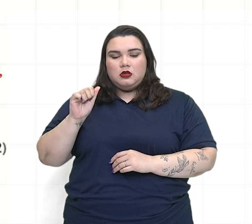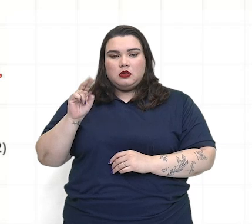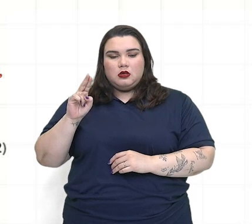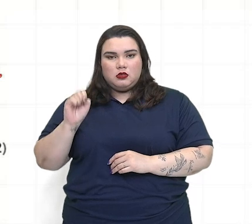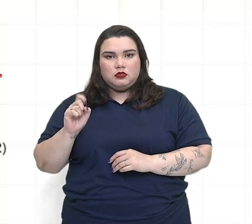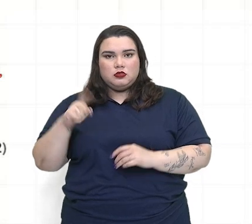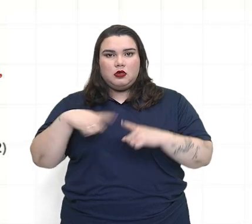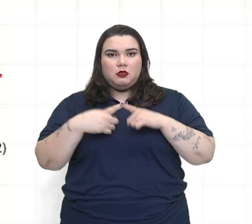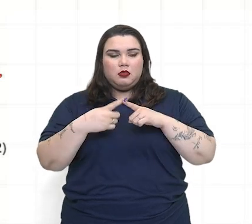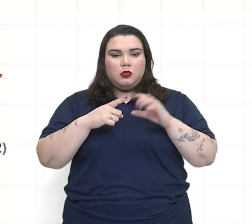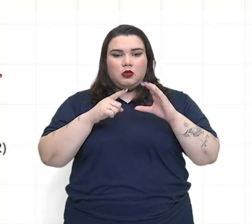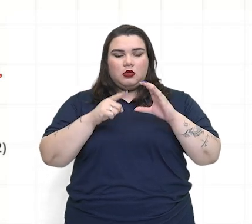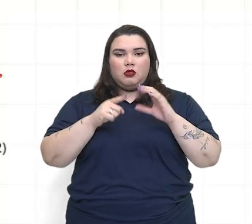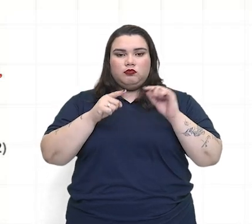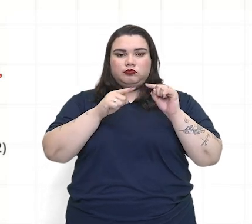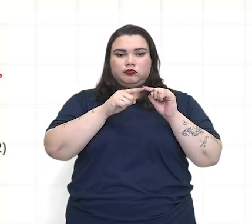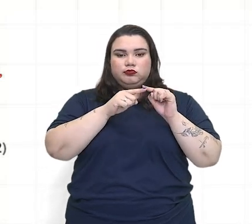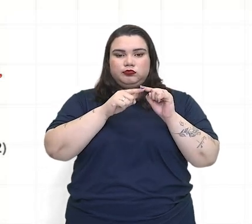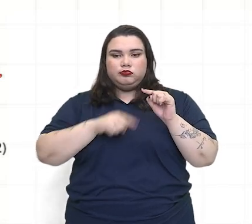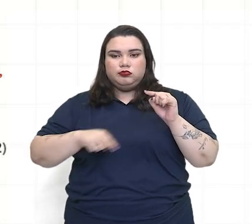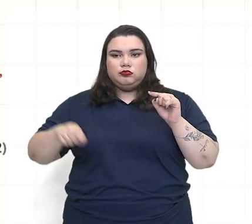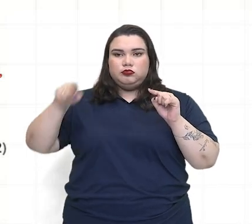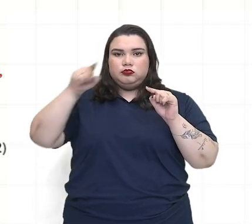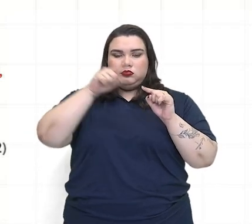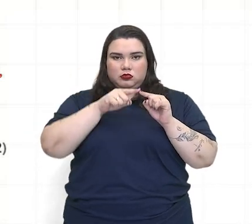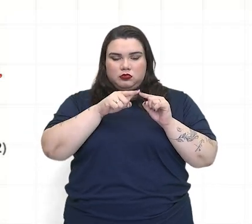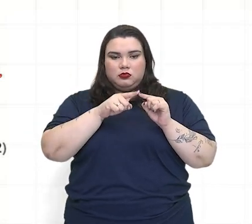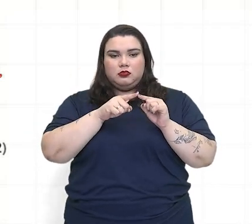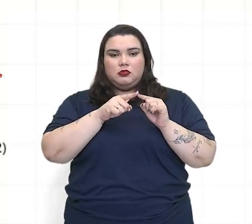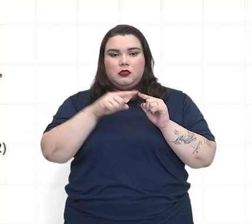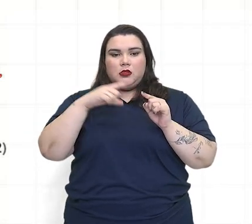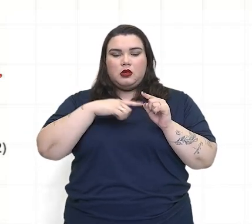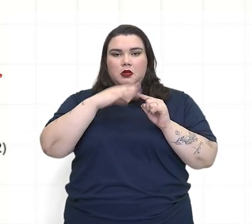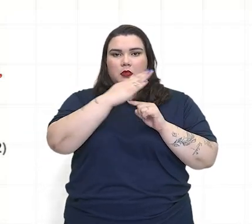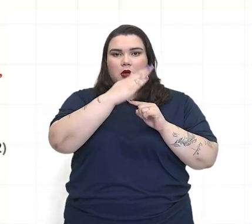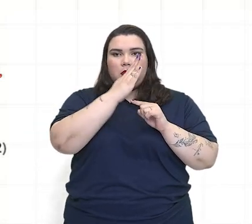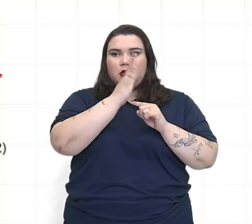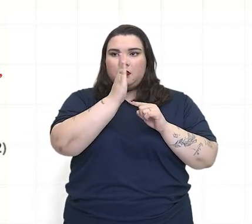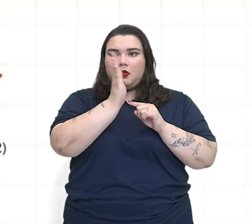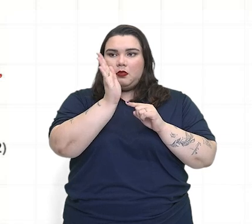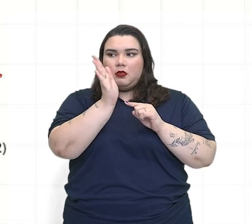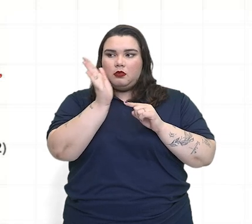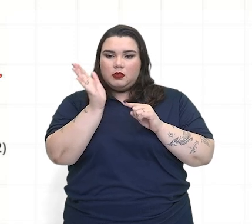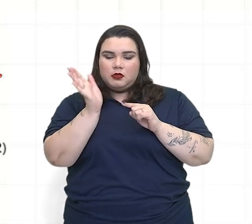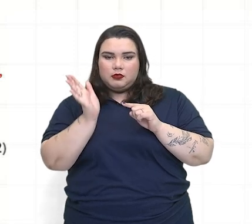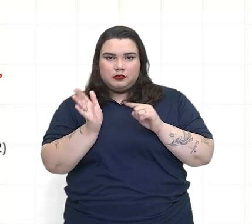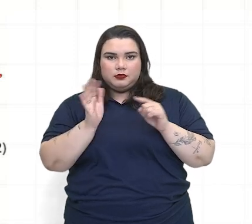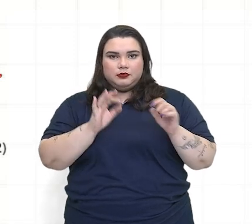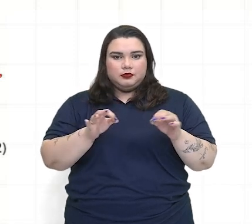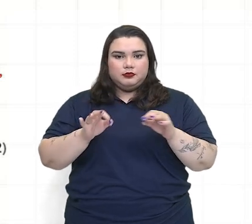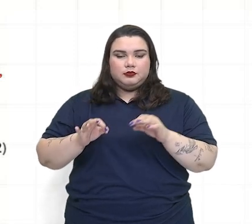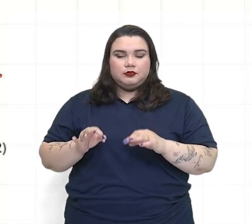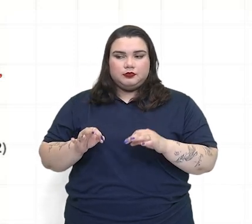completa. E essa circunferência foi dividida, né, em